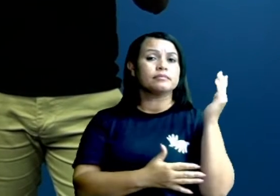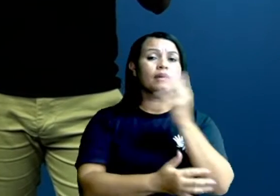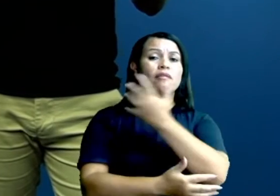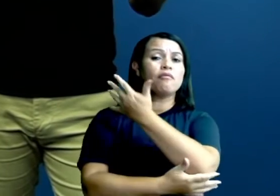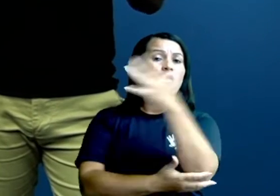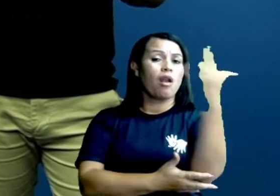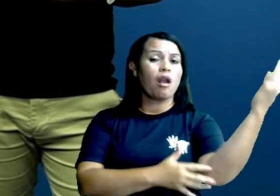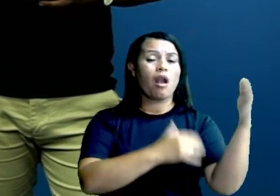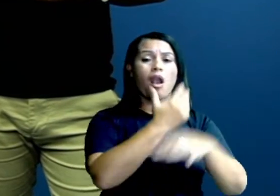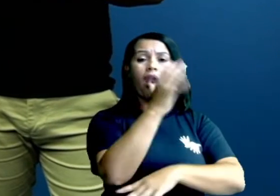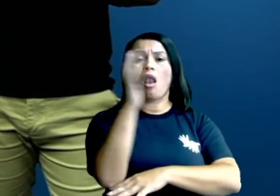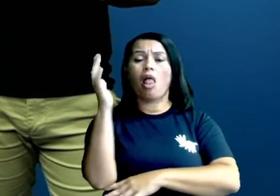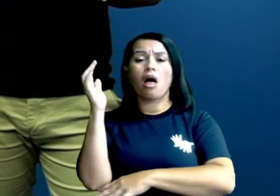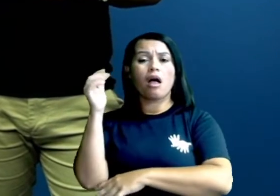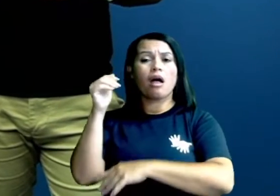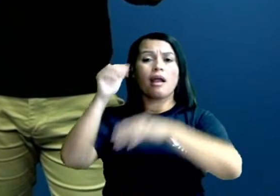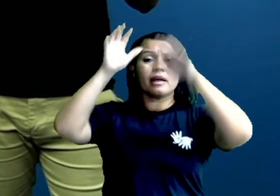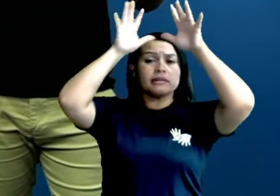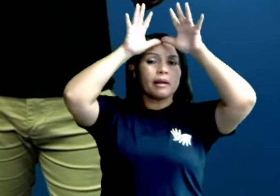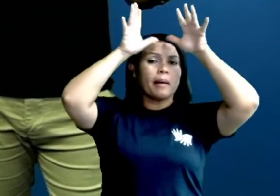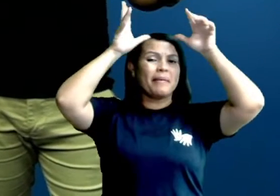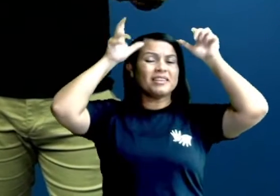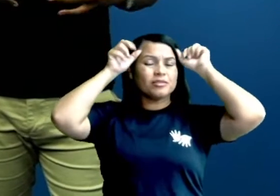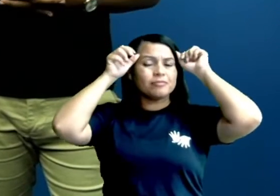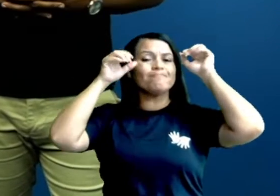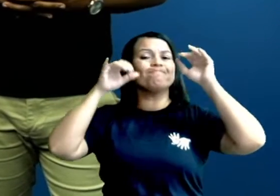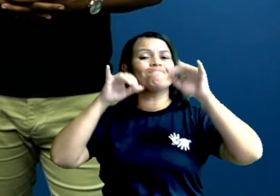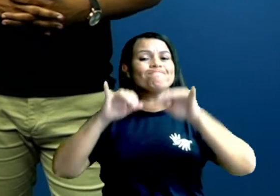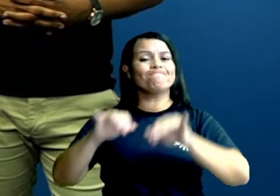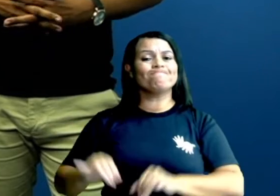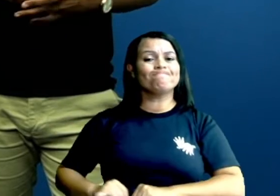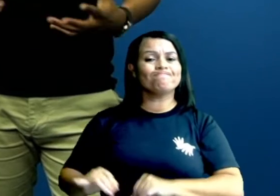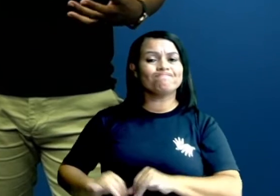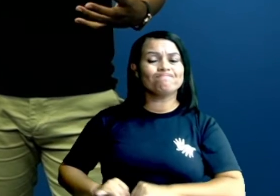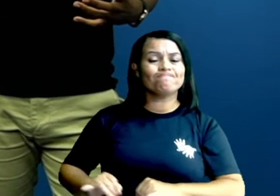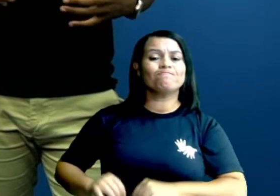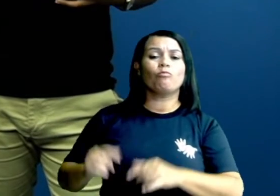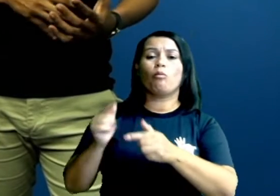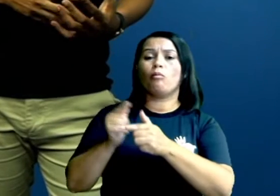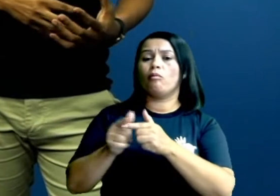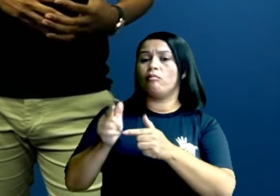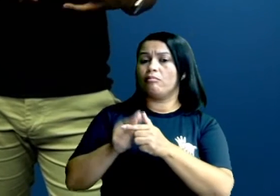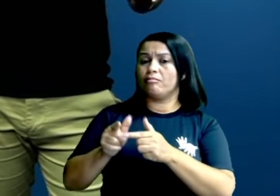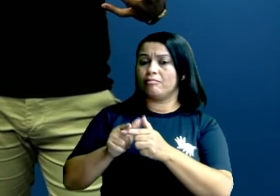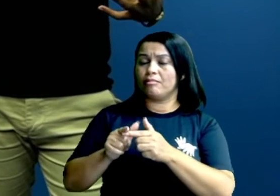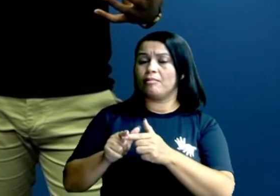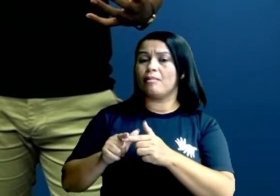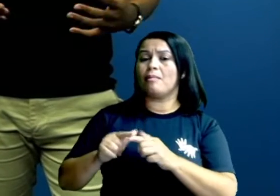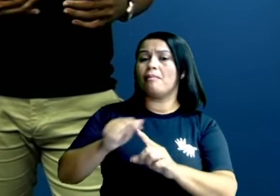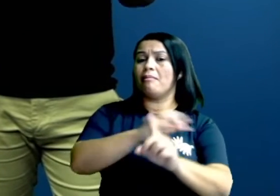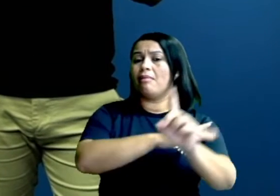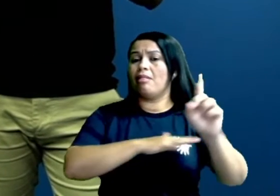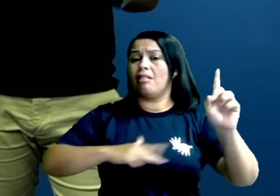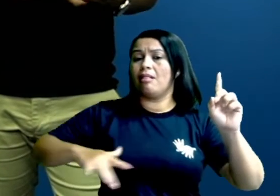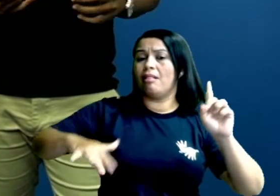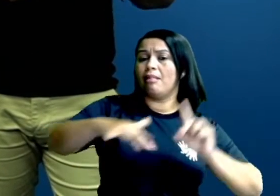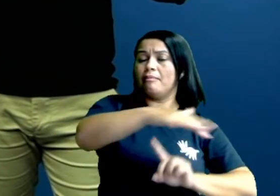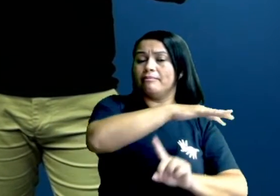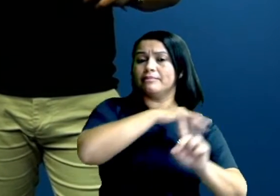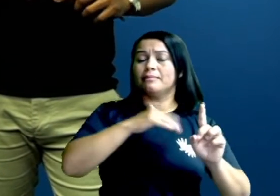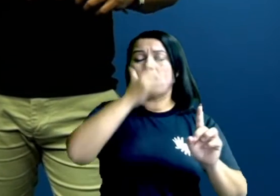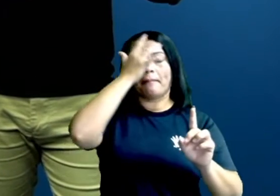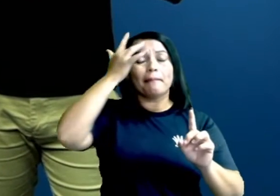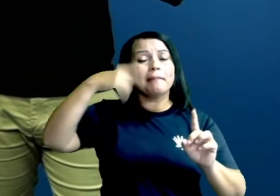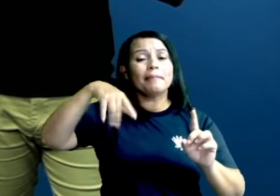Vem nos últimos anos sofrendo com grande impacto ambiental, e esse impacto está atrelado às ações humanas,